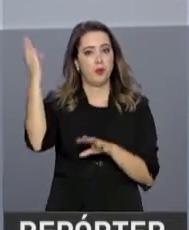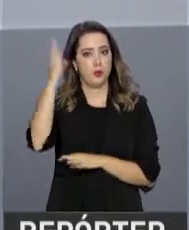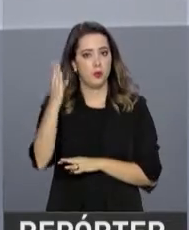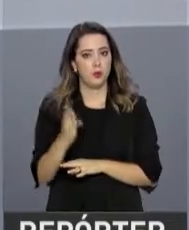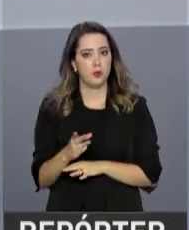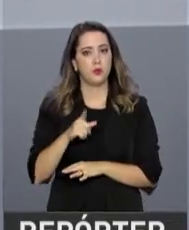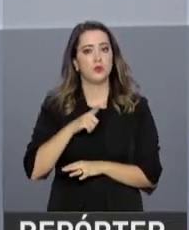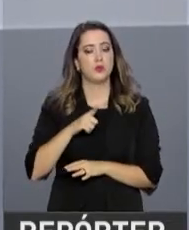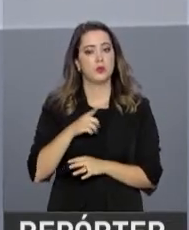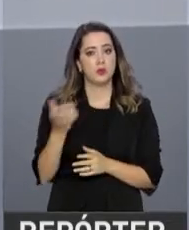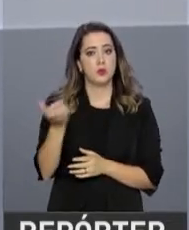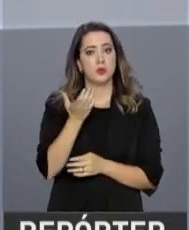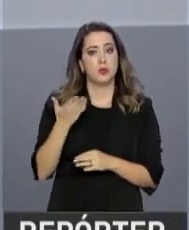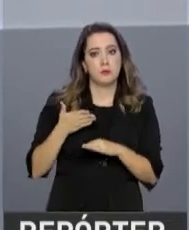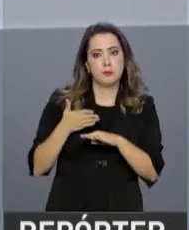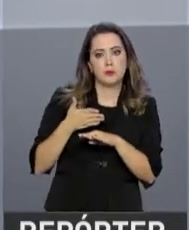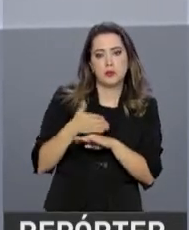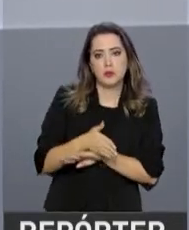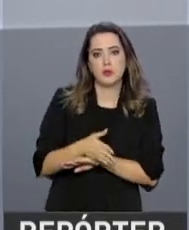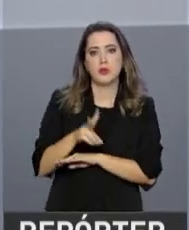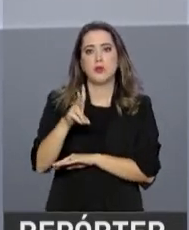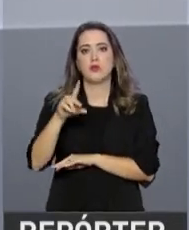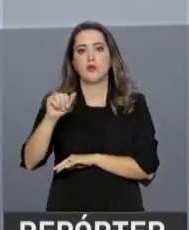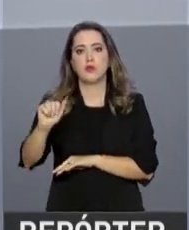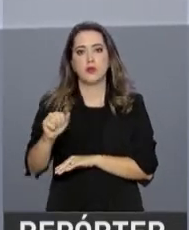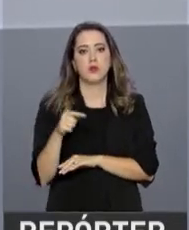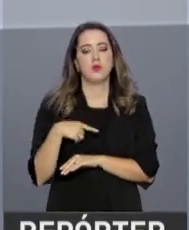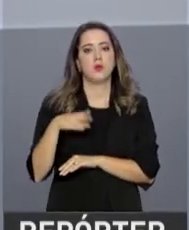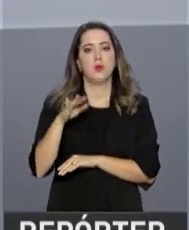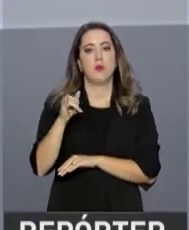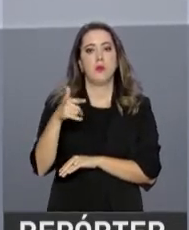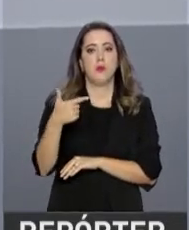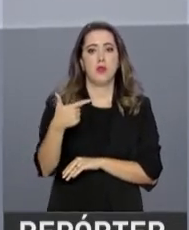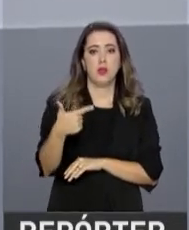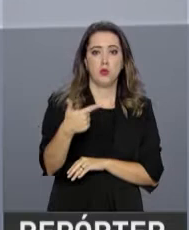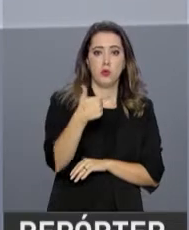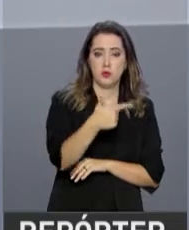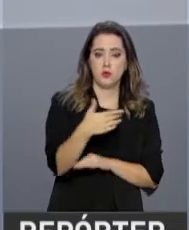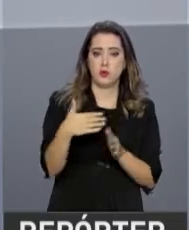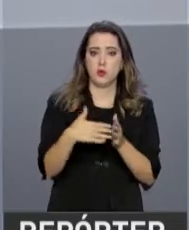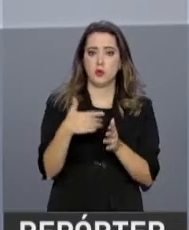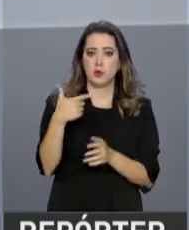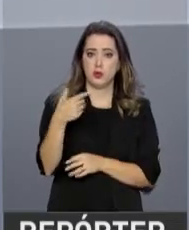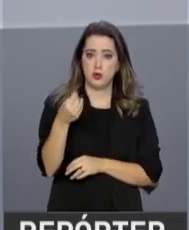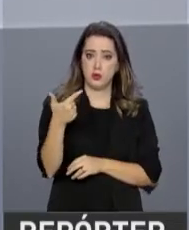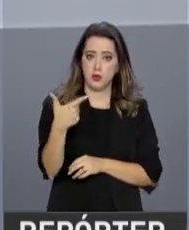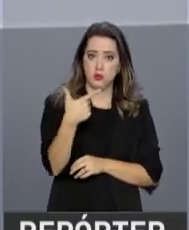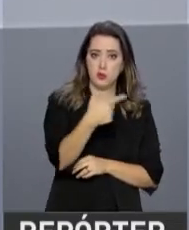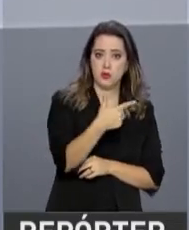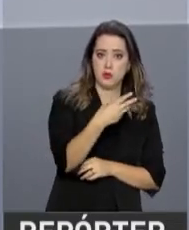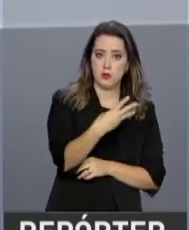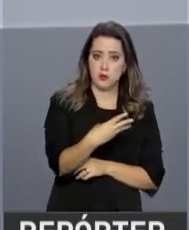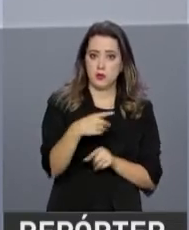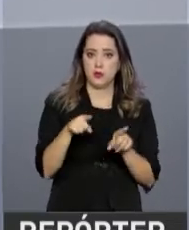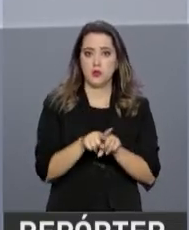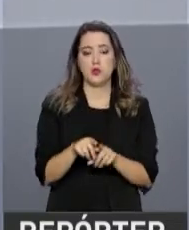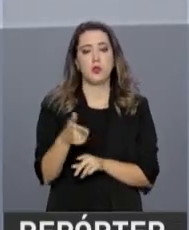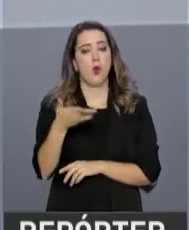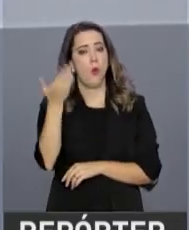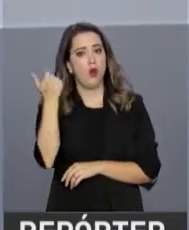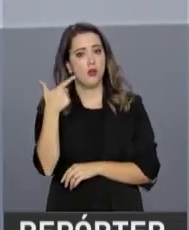onu agora o brasil deve concorrer à vaga para o biênio 2000 e 2200 23 e não mais